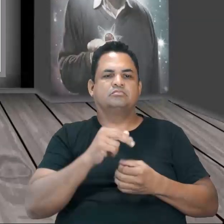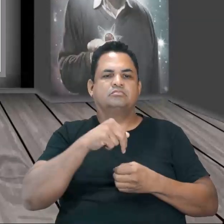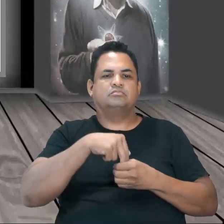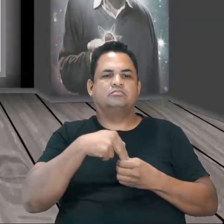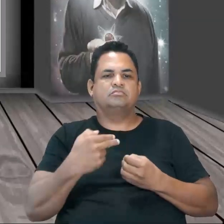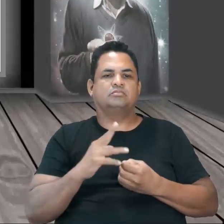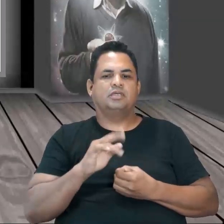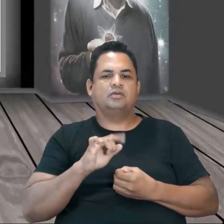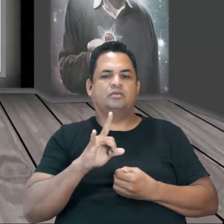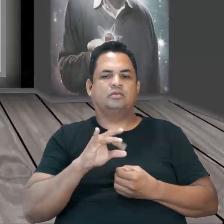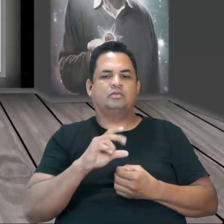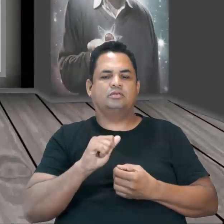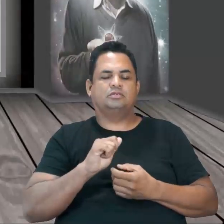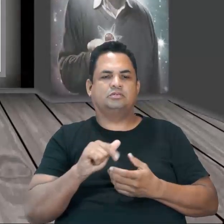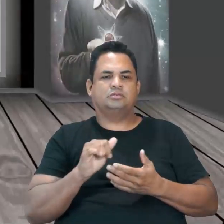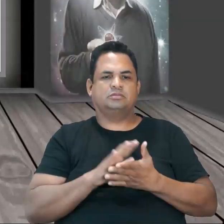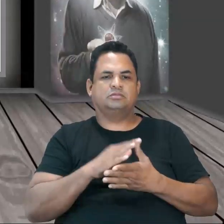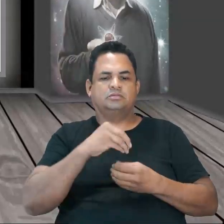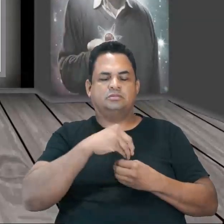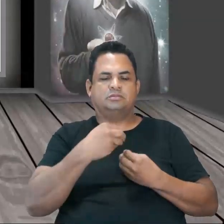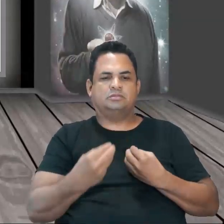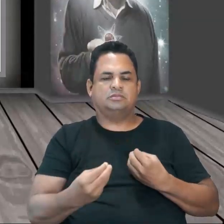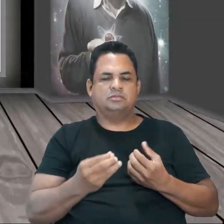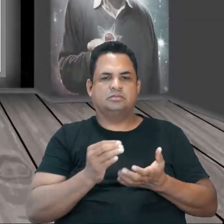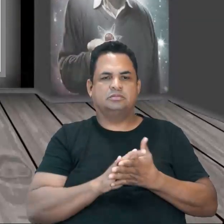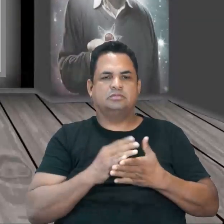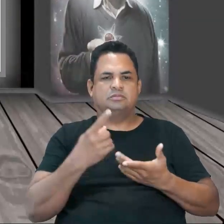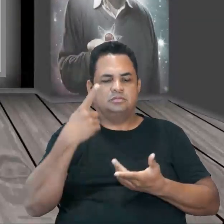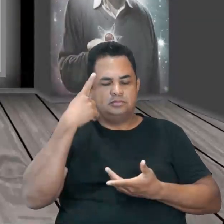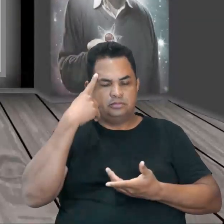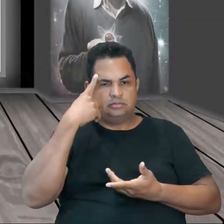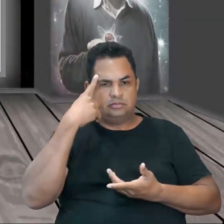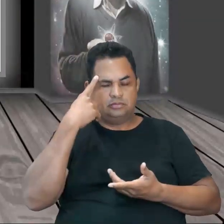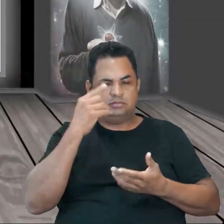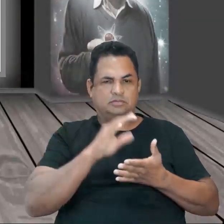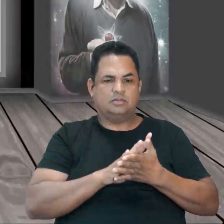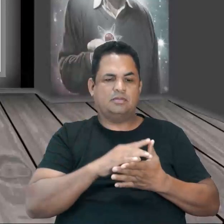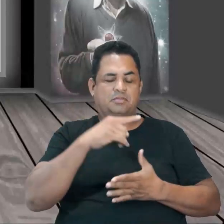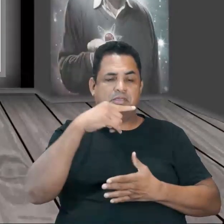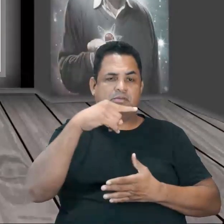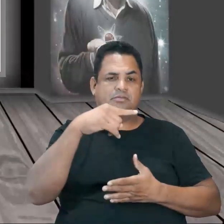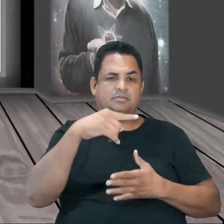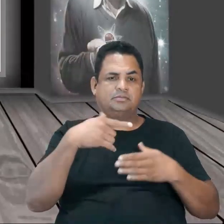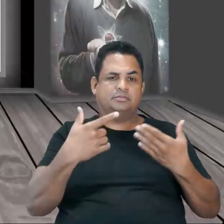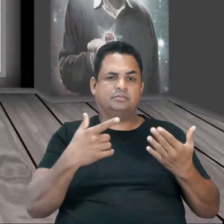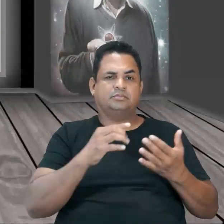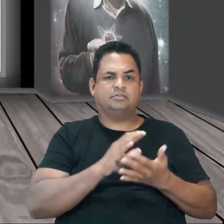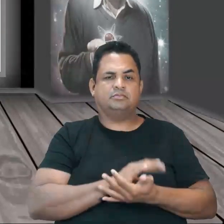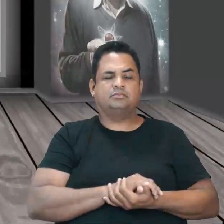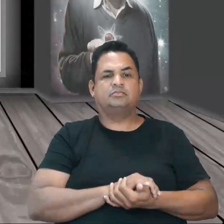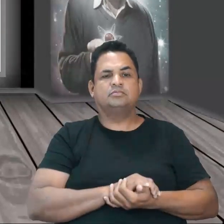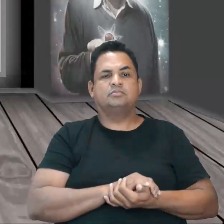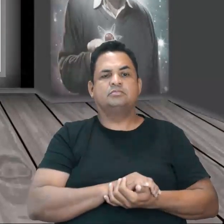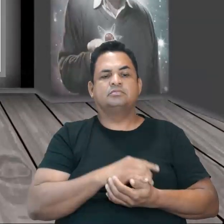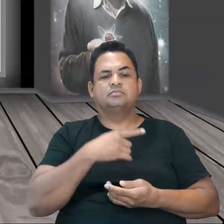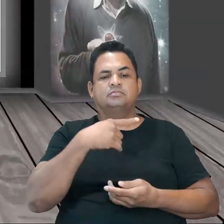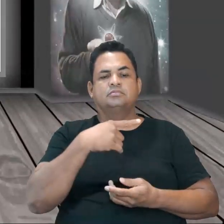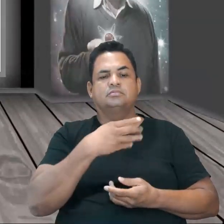daquele 15 mil. Então, você vai tirar. Mas você pensa, mas é menos. Gente, menos 4 mais